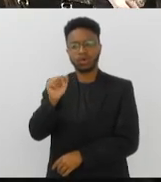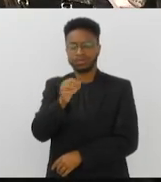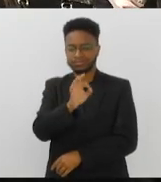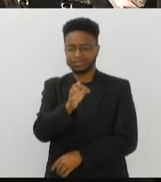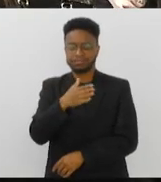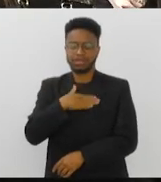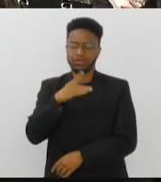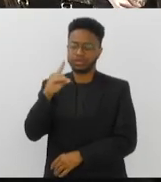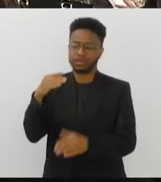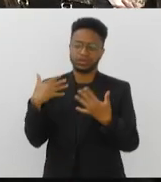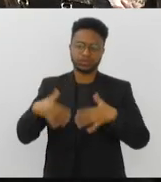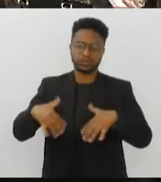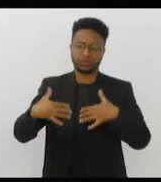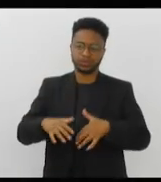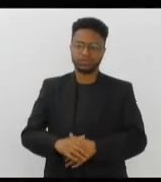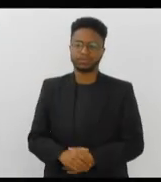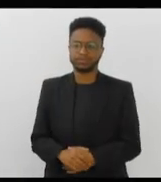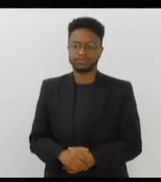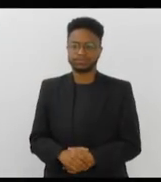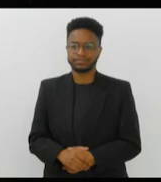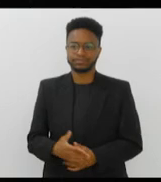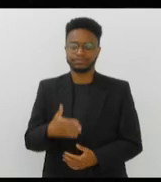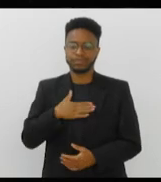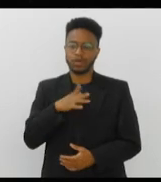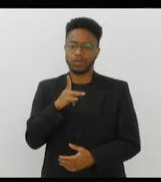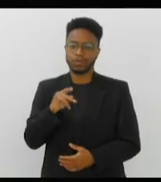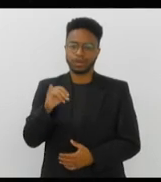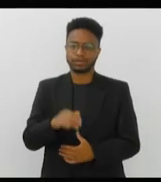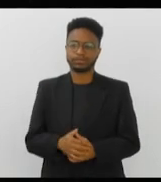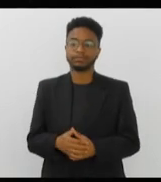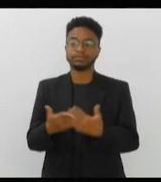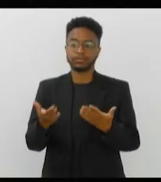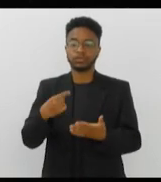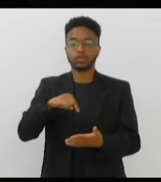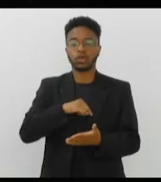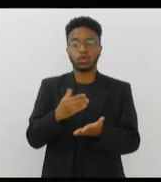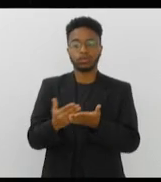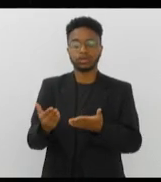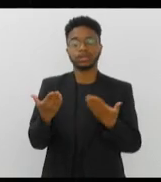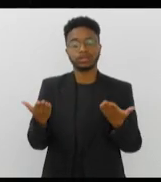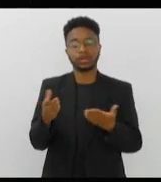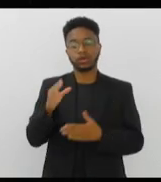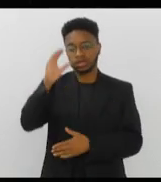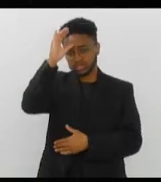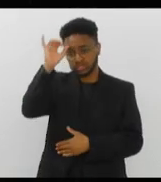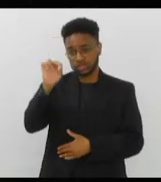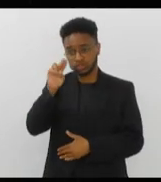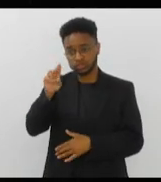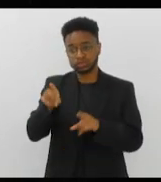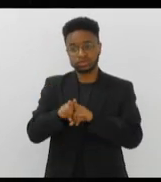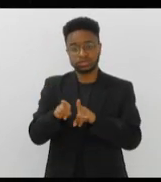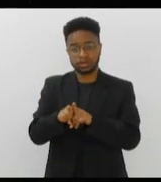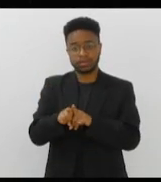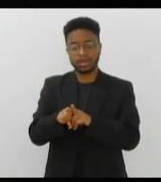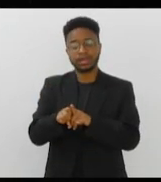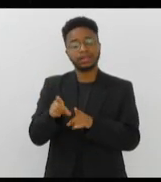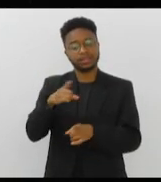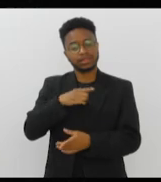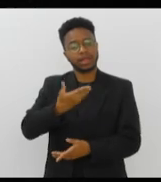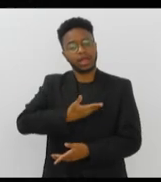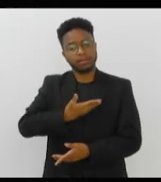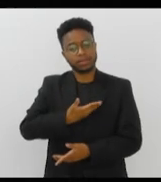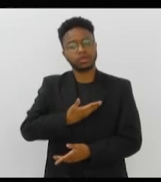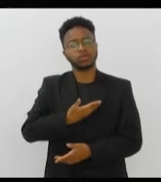céu. Meu pai. E nós começamos. Então, o mandato da tia Ju também traz amigos, traz pessoas,